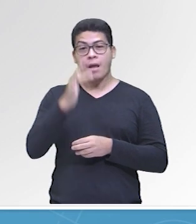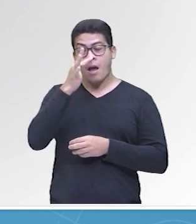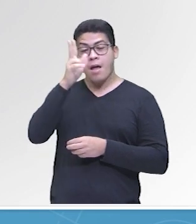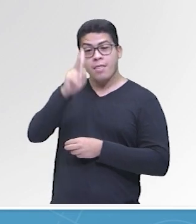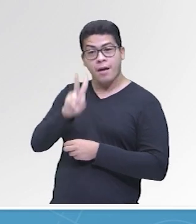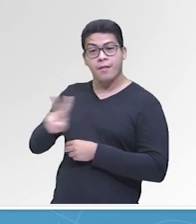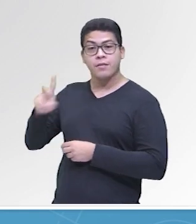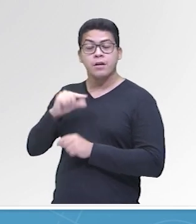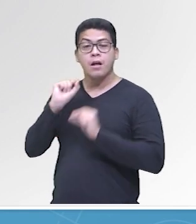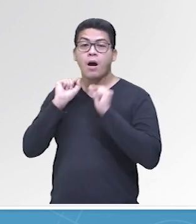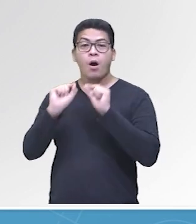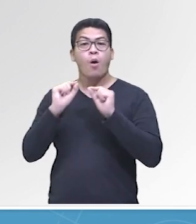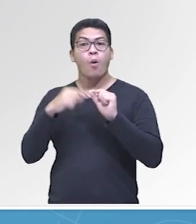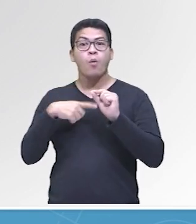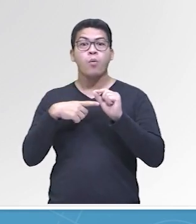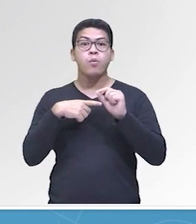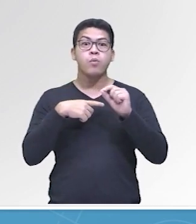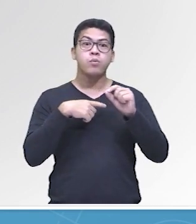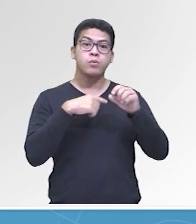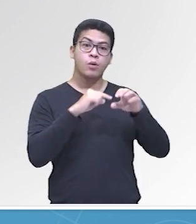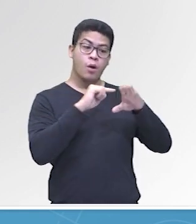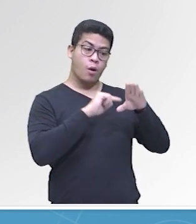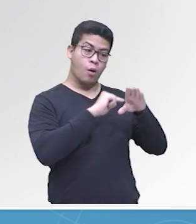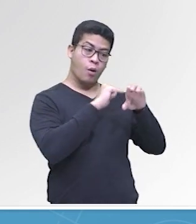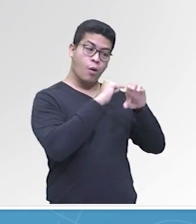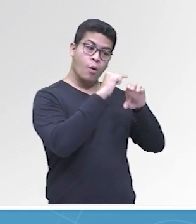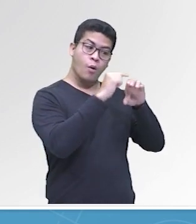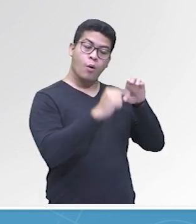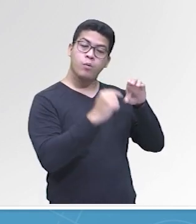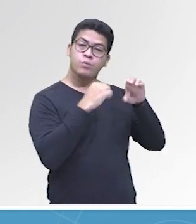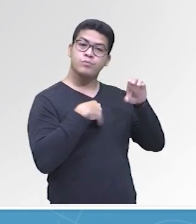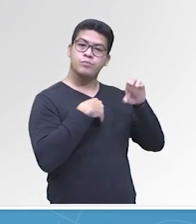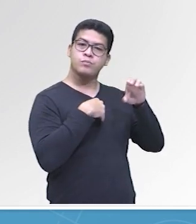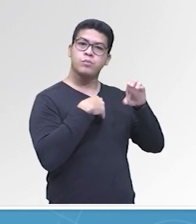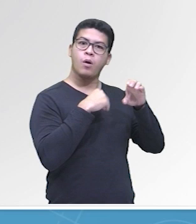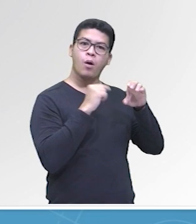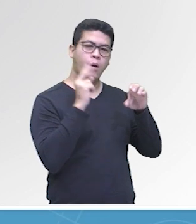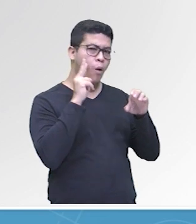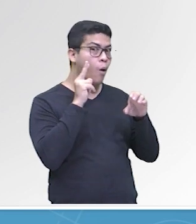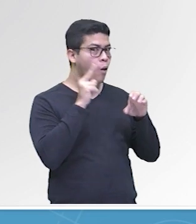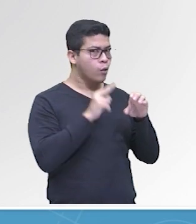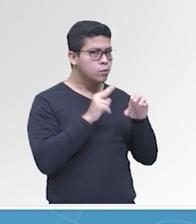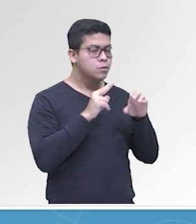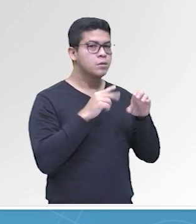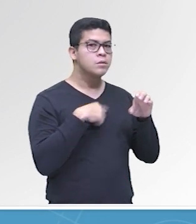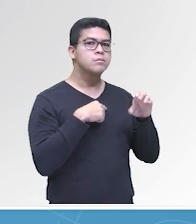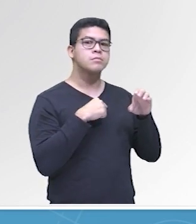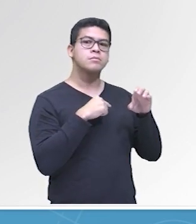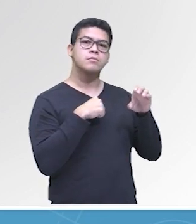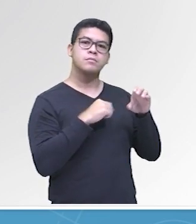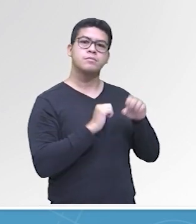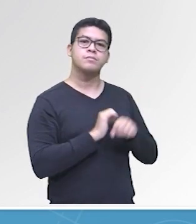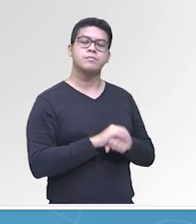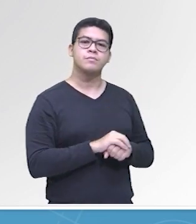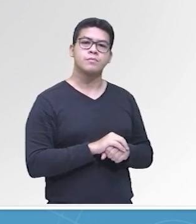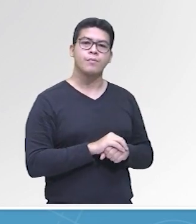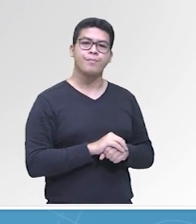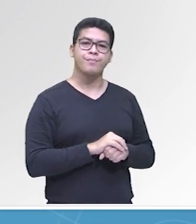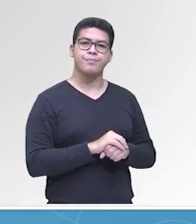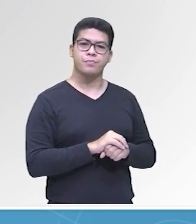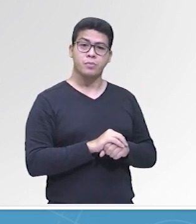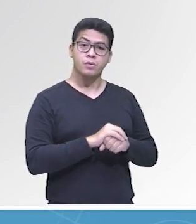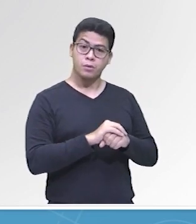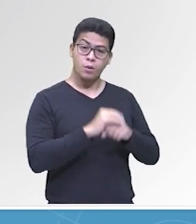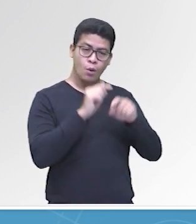você identificar parede celular e plastos. Então, vamos aos desenhos, né? Se você desenhou, a